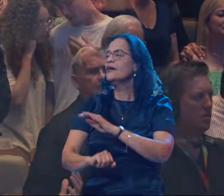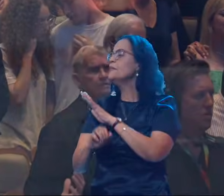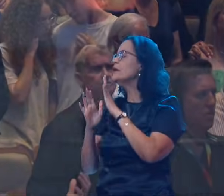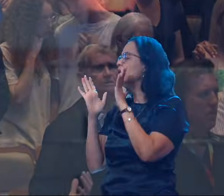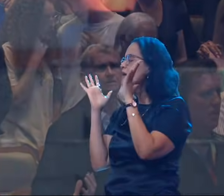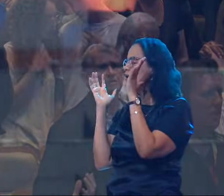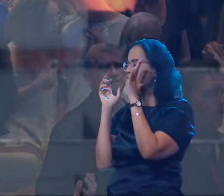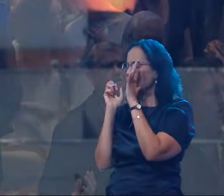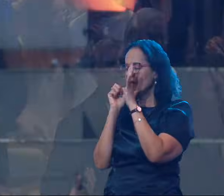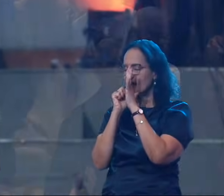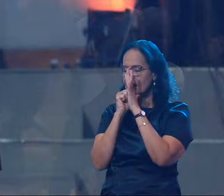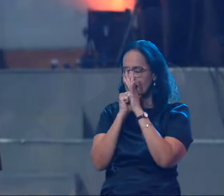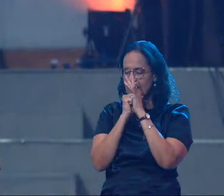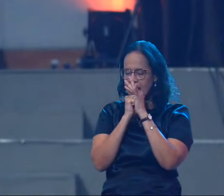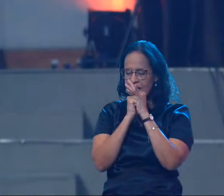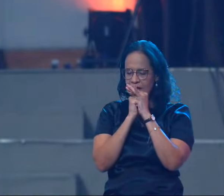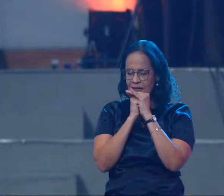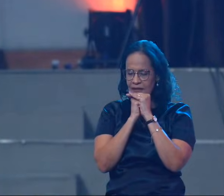amém.